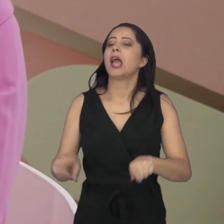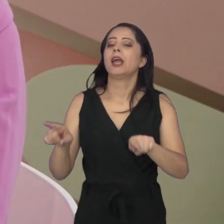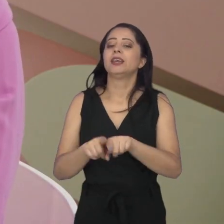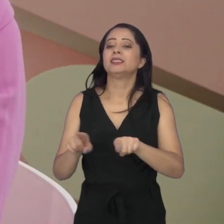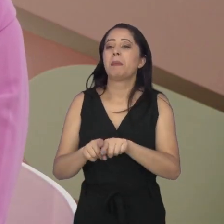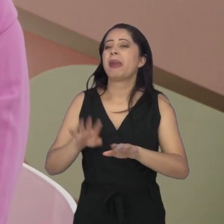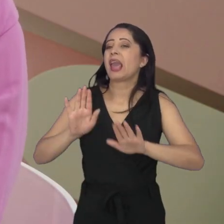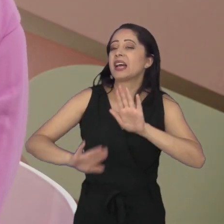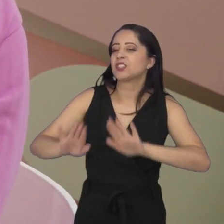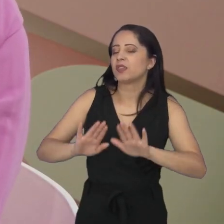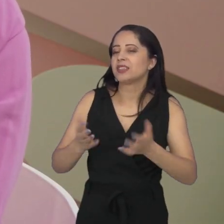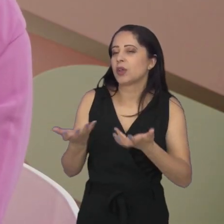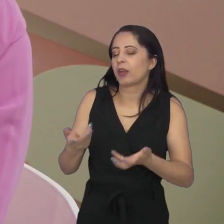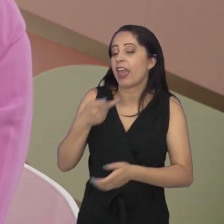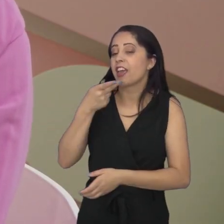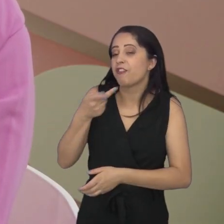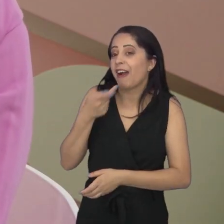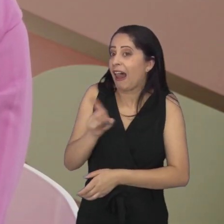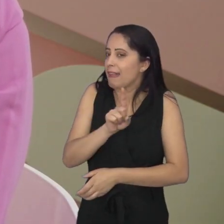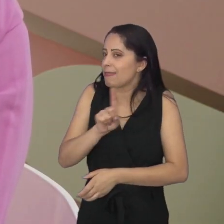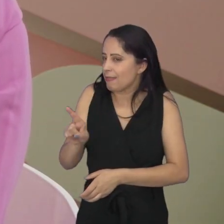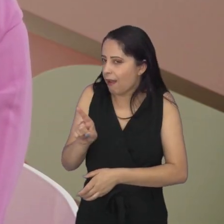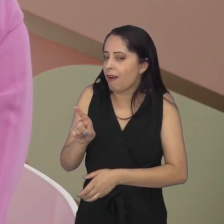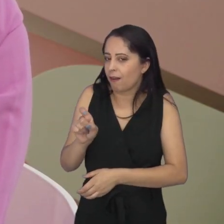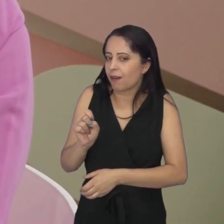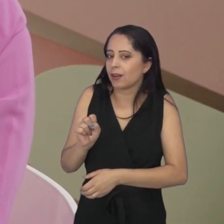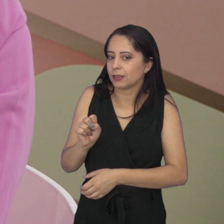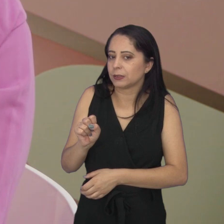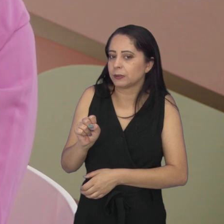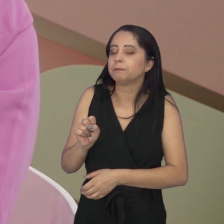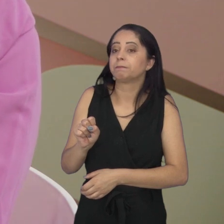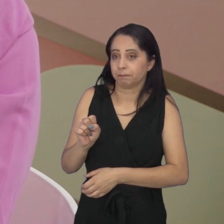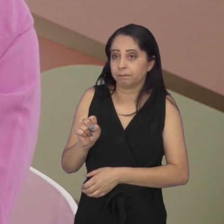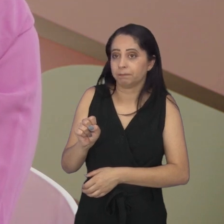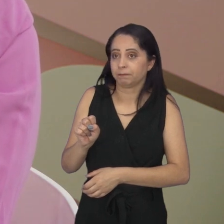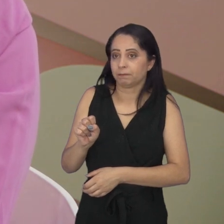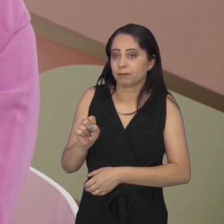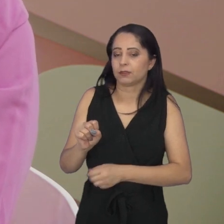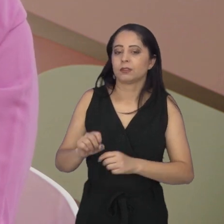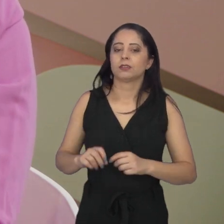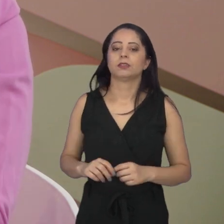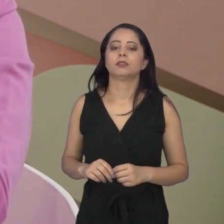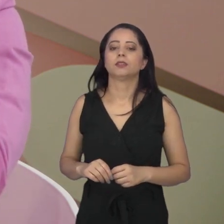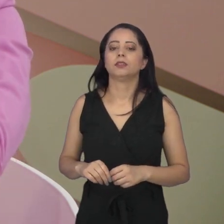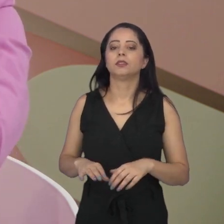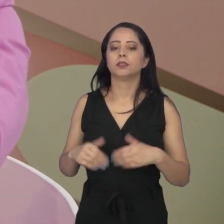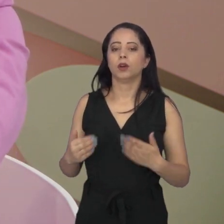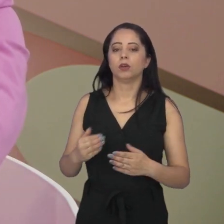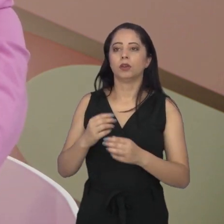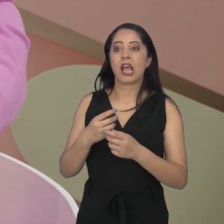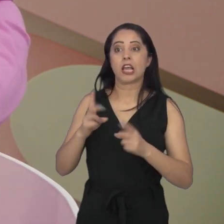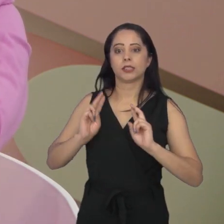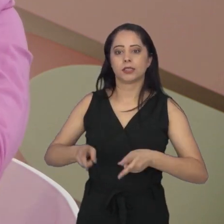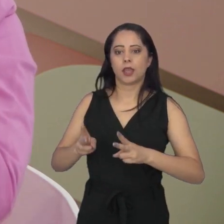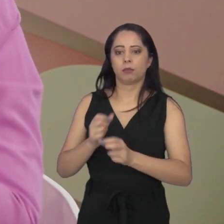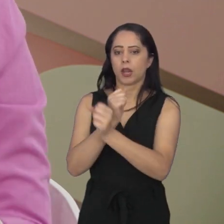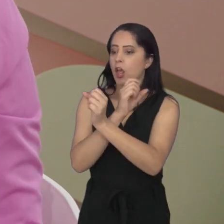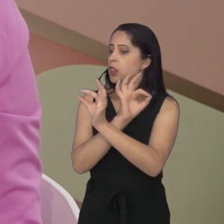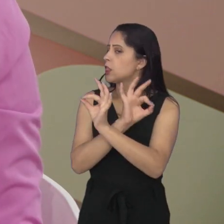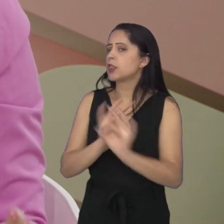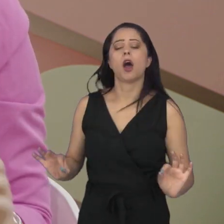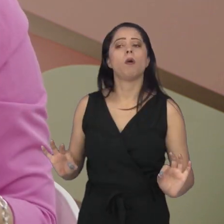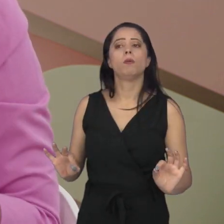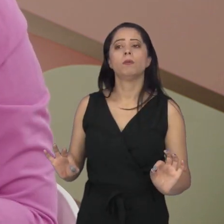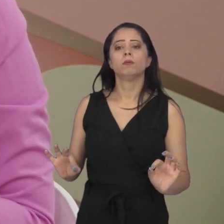de negação, Sim. que nós também vamos utilizar a assertividade dentro da negação. Aham. Então, sempre, ó, cruzando.